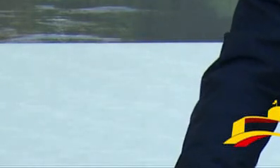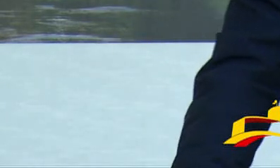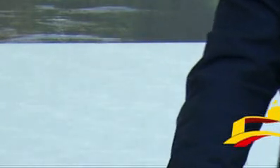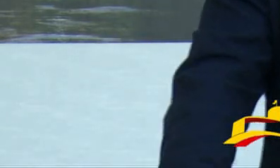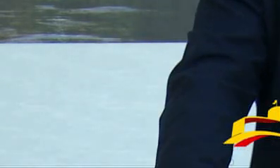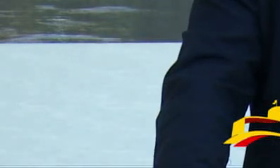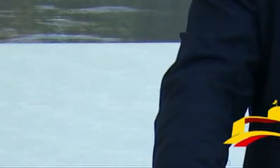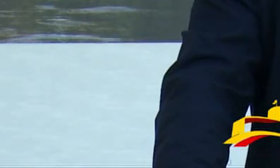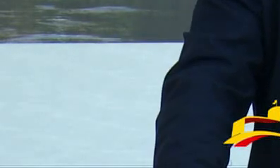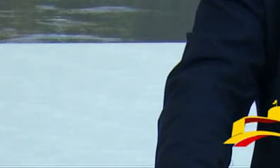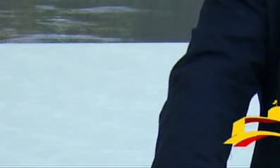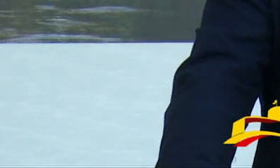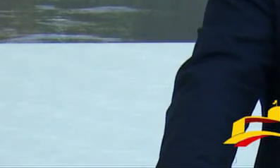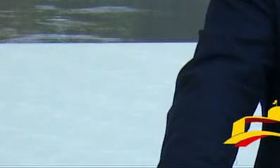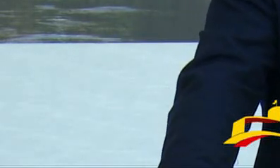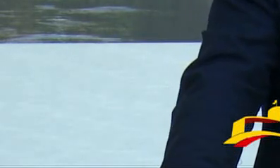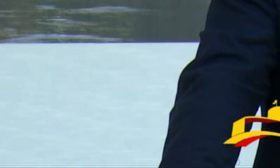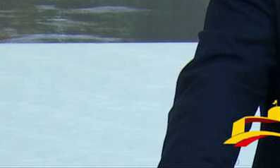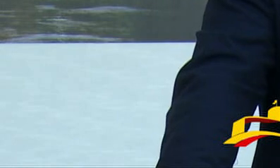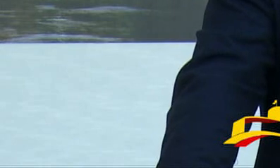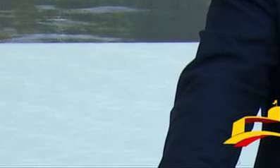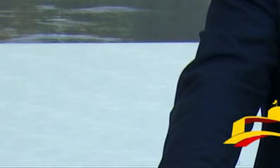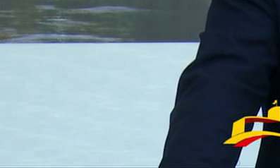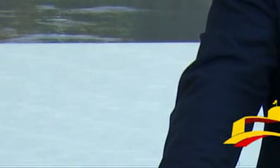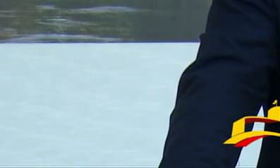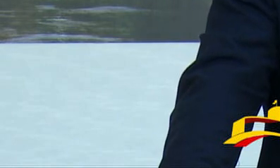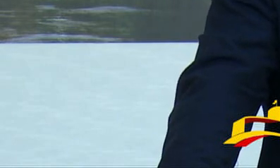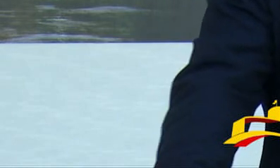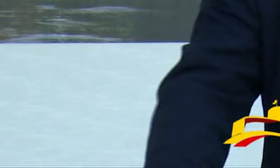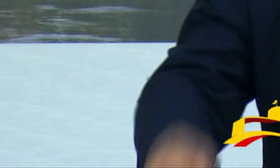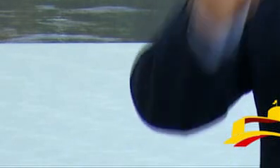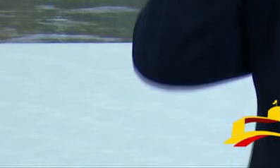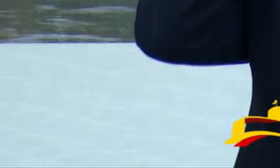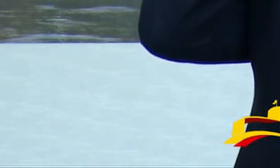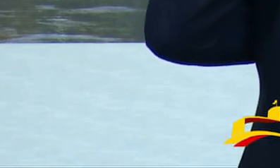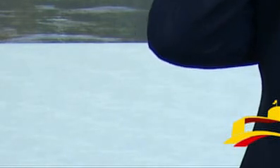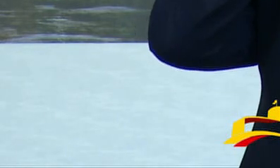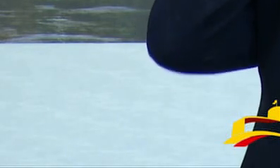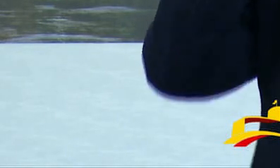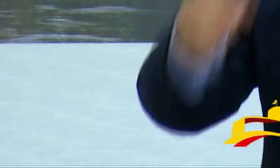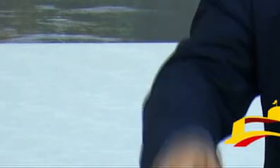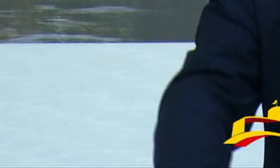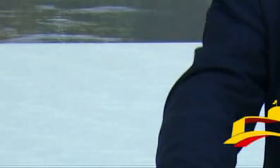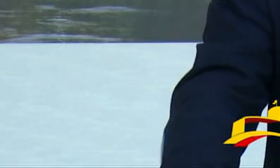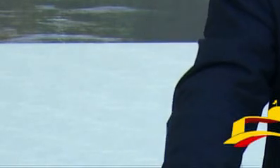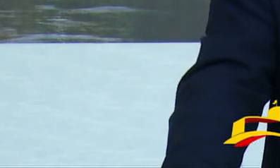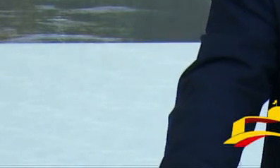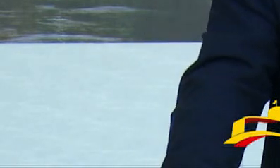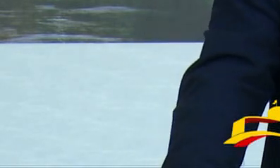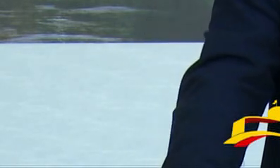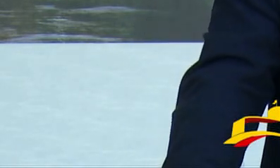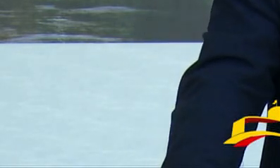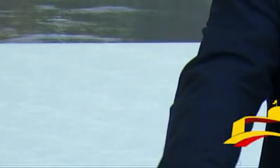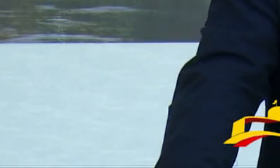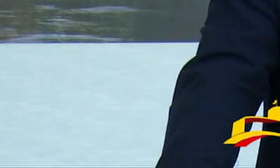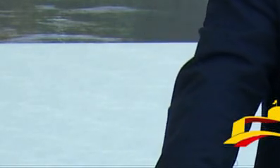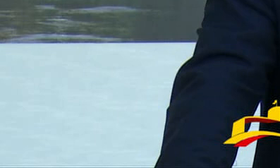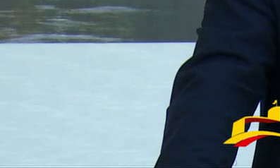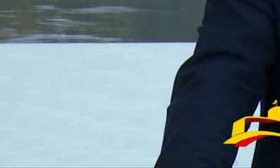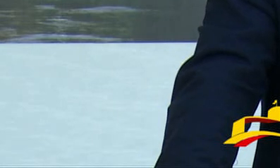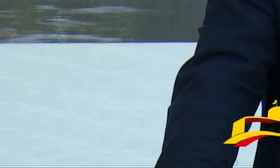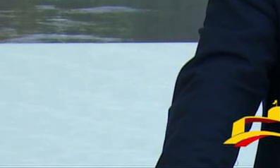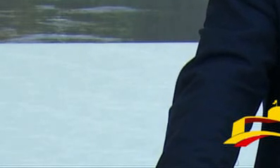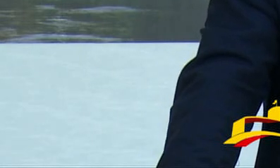Tivemos alguns problemas de algumas pessoas que não concordaram, daí nós transferimos para o Cajuru, deu certo. É um serviço muito